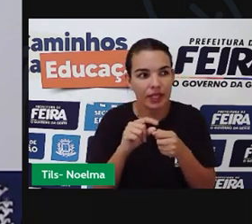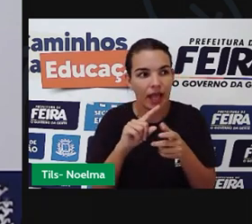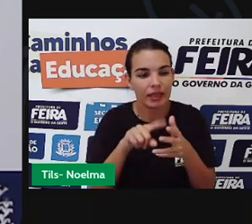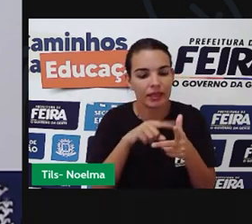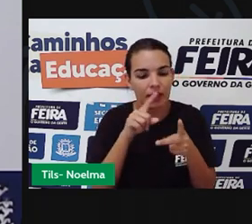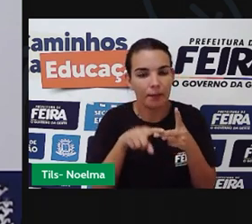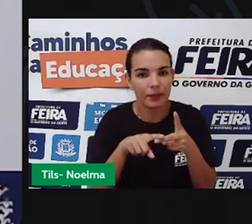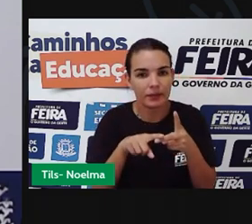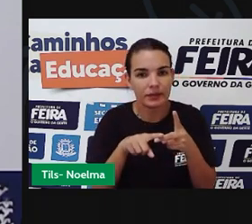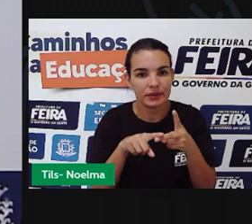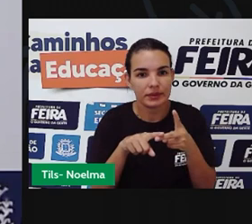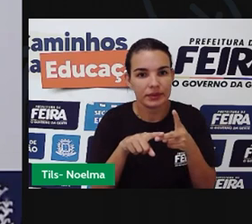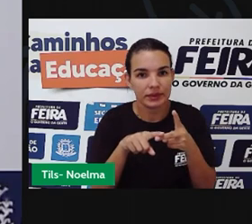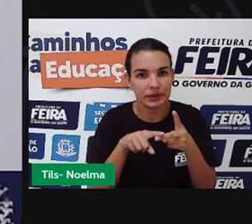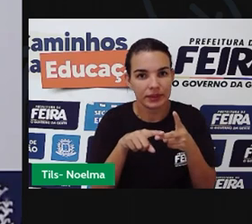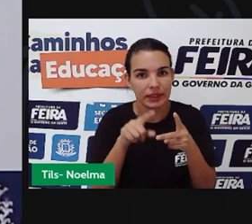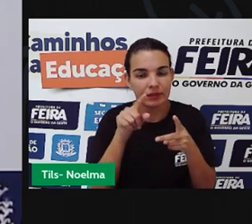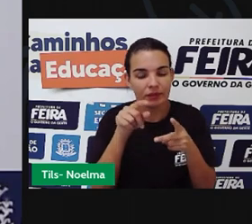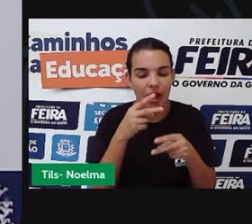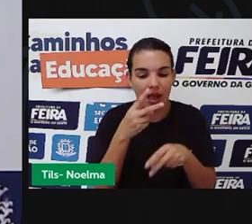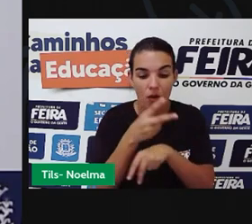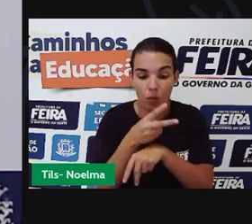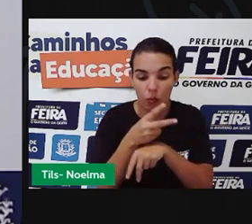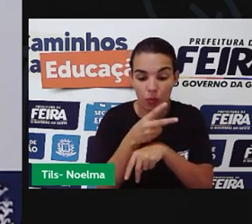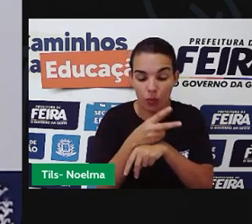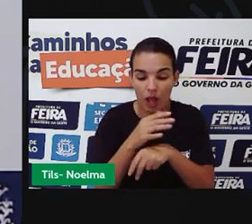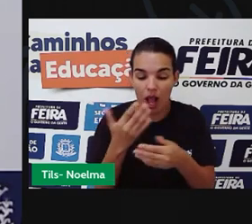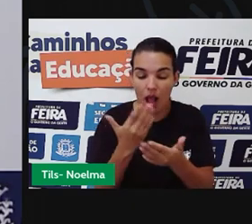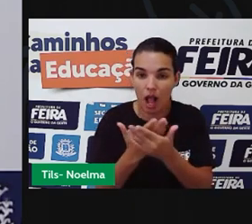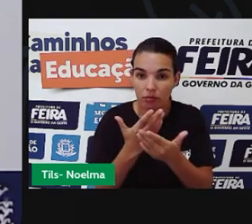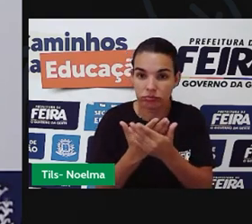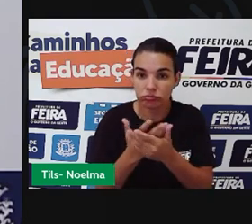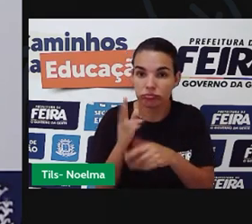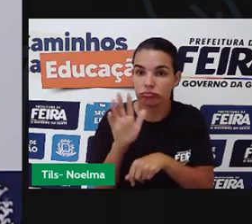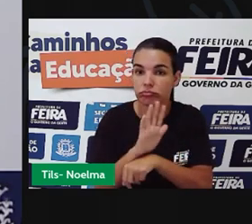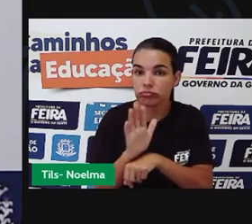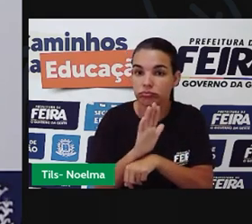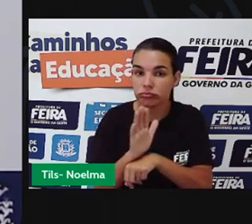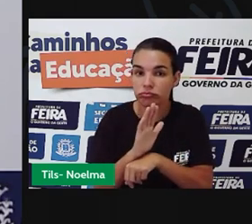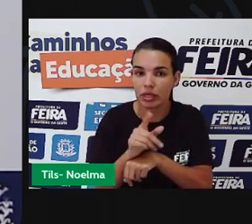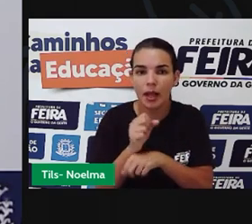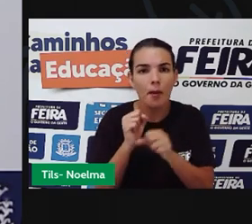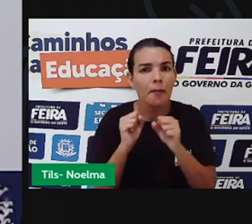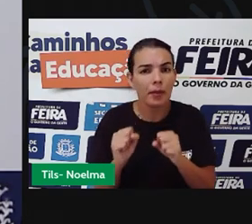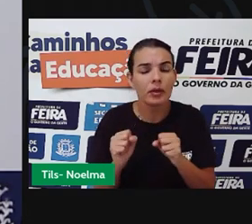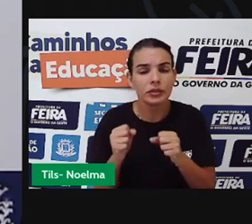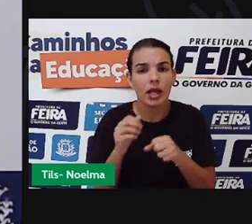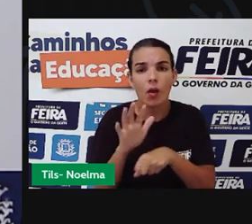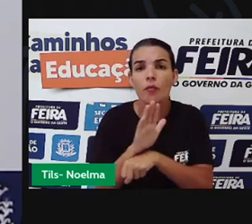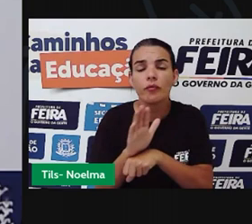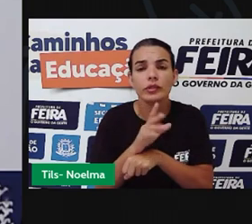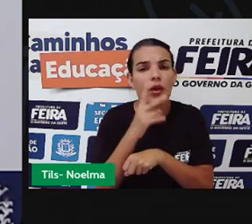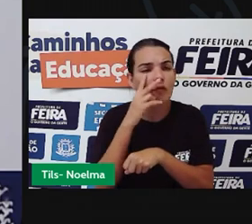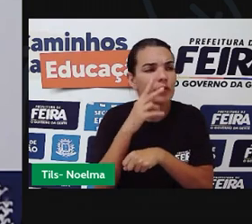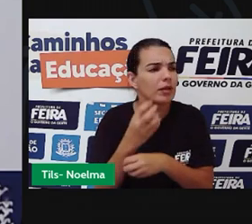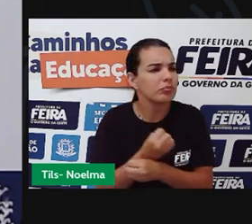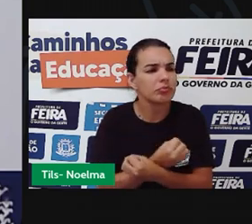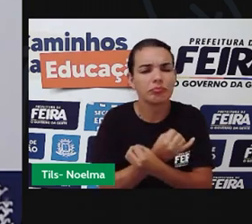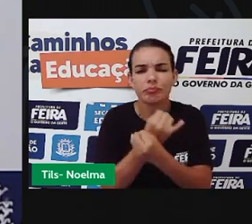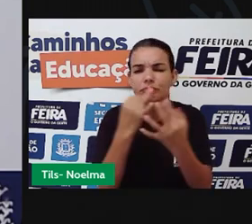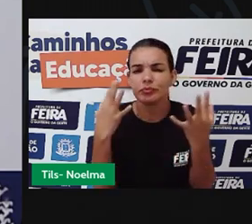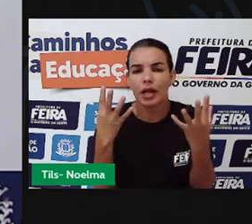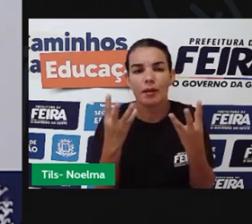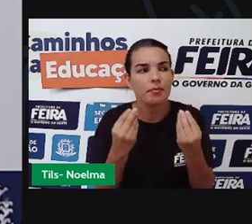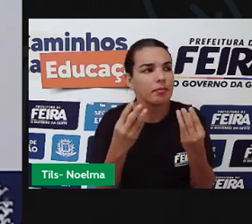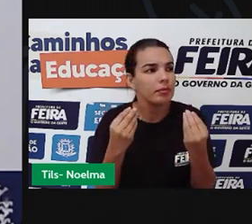após a realização, após vocês verem esse vídeo, né? E também vejam esse vídeo aí quantas vezes vocês quiserem no